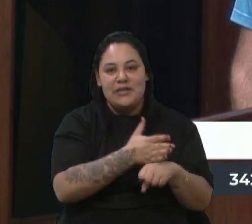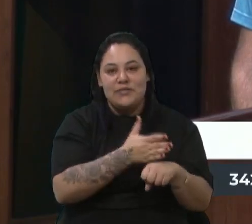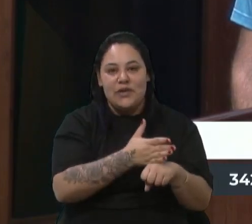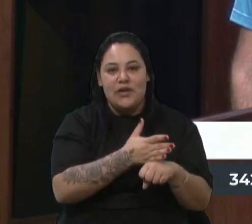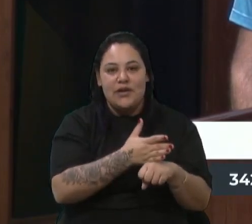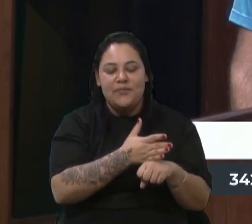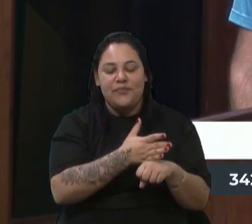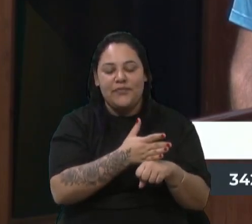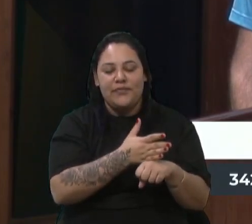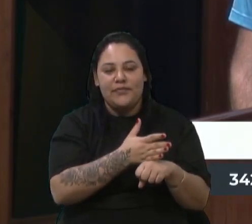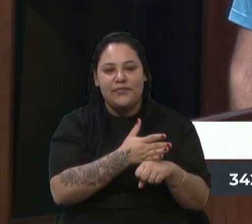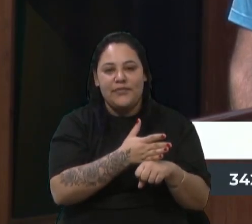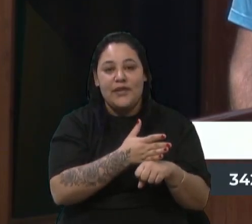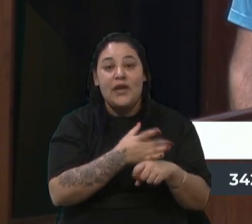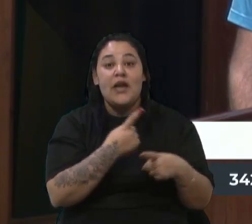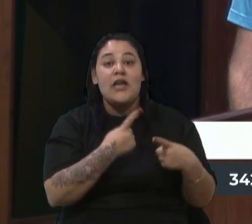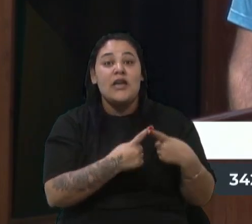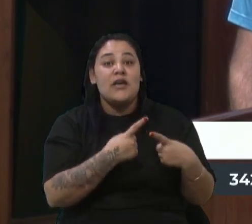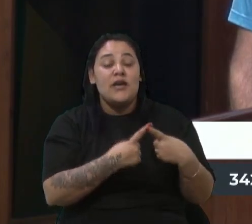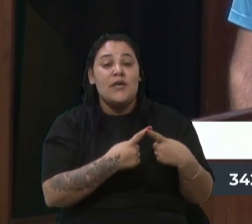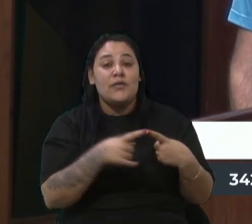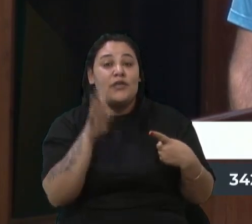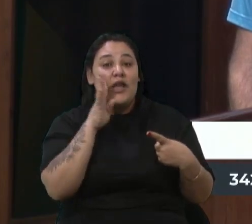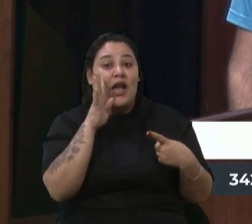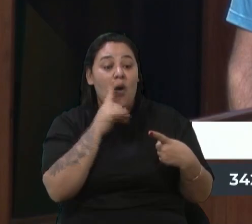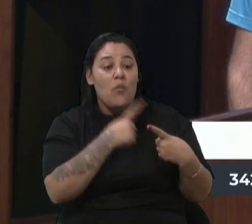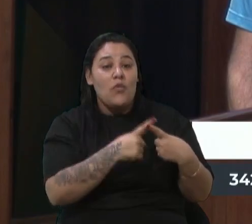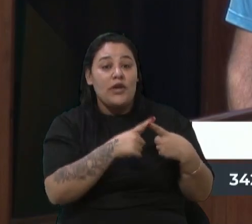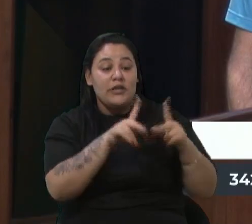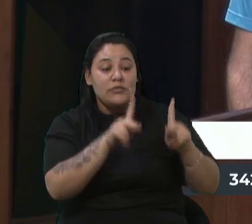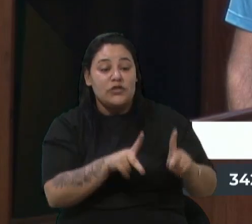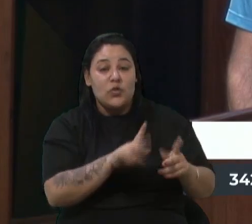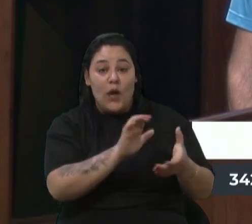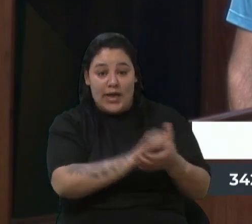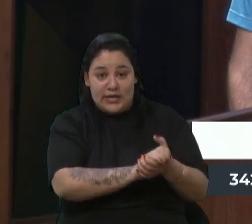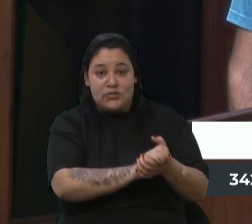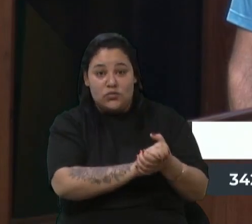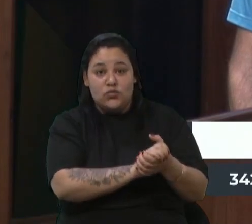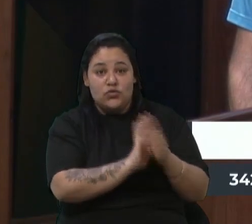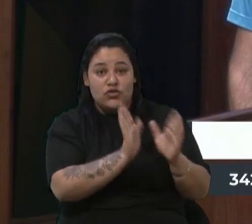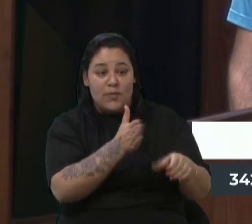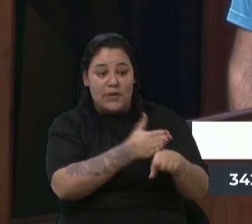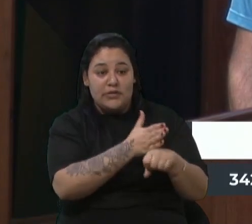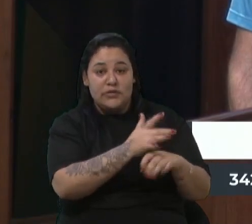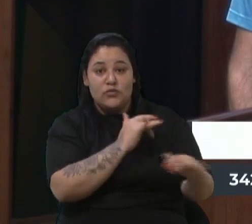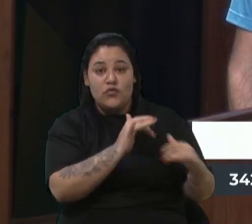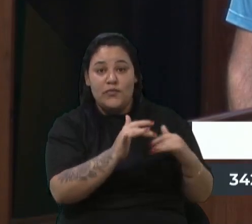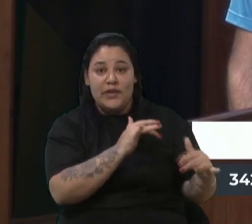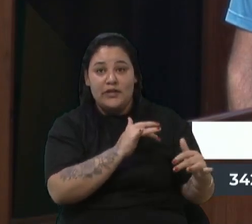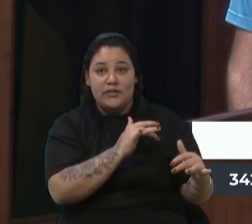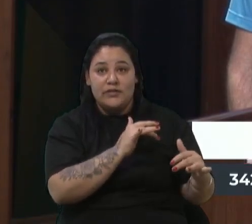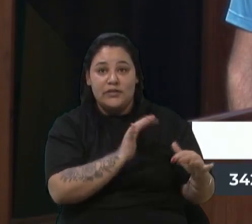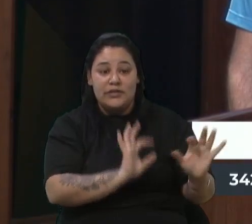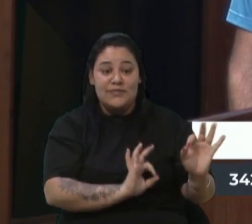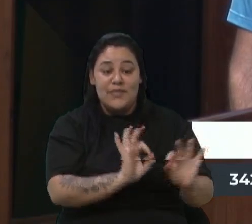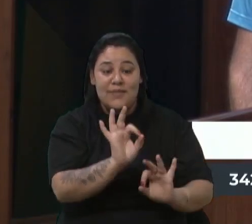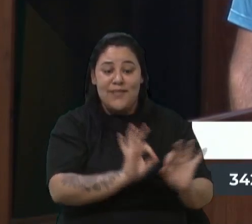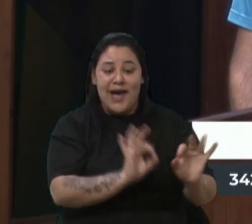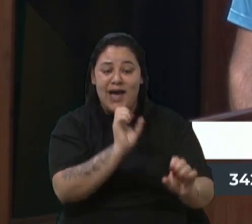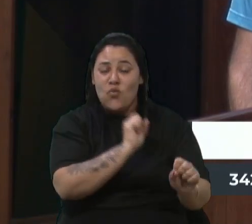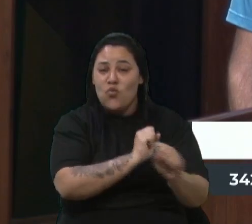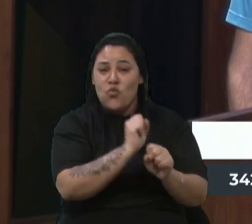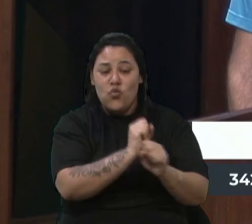porque os casais já pertencentes no movimento, eles preparam durante o ano inteiro,